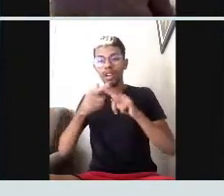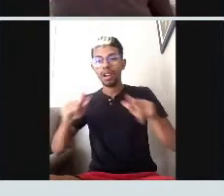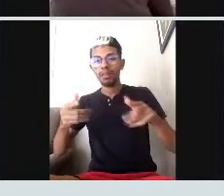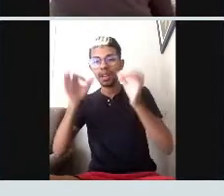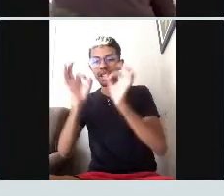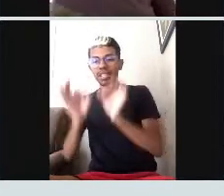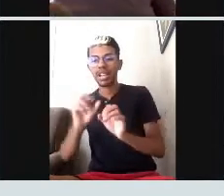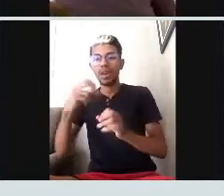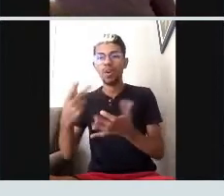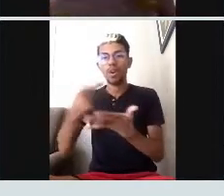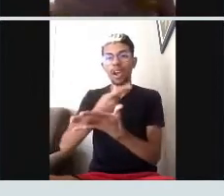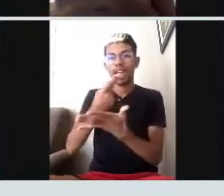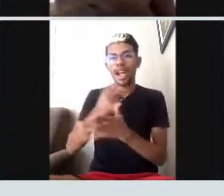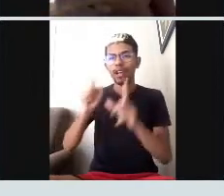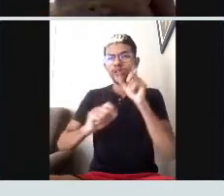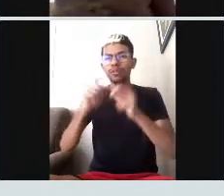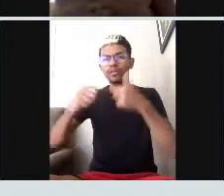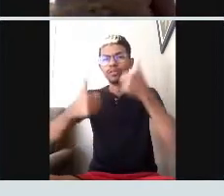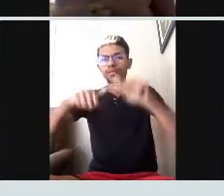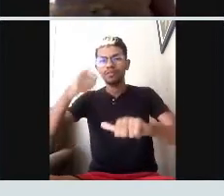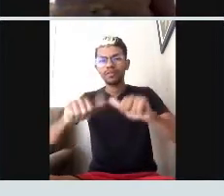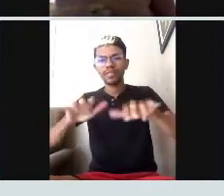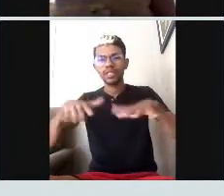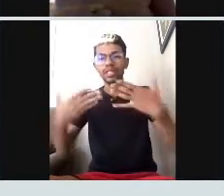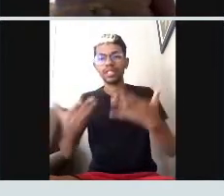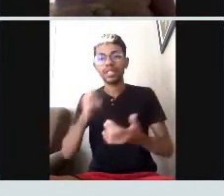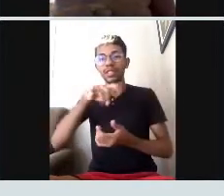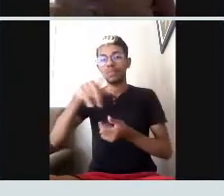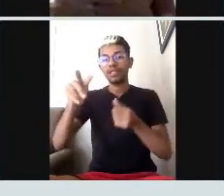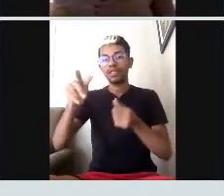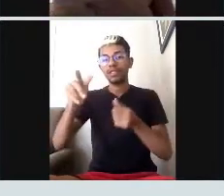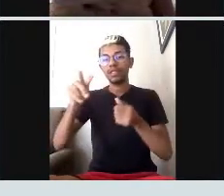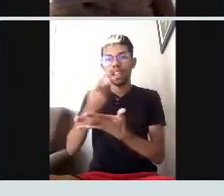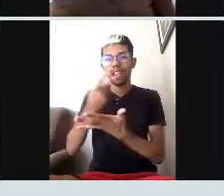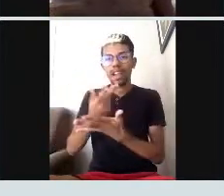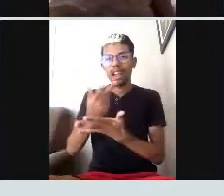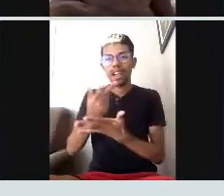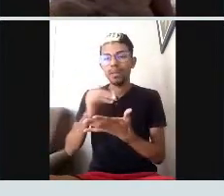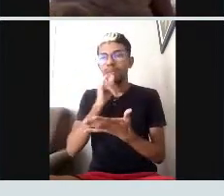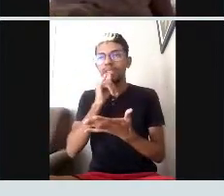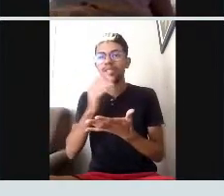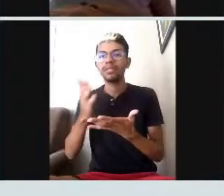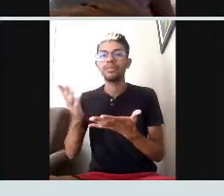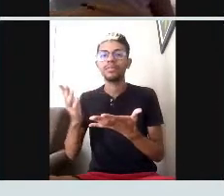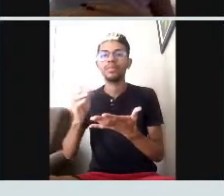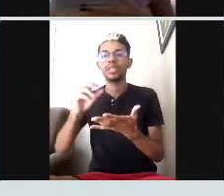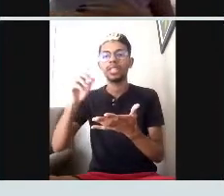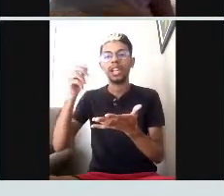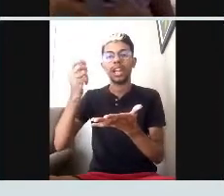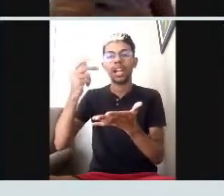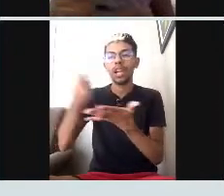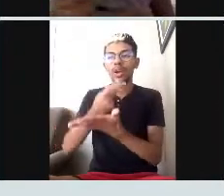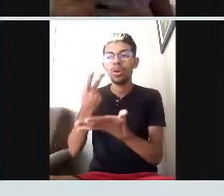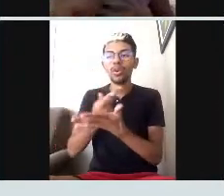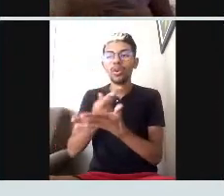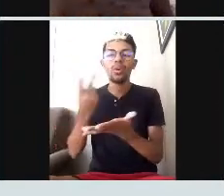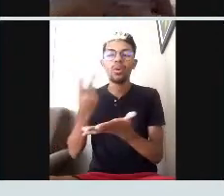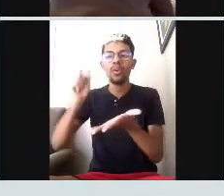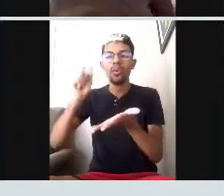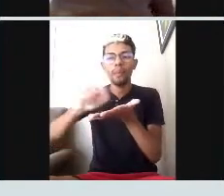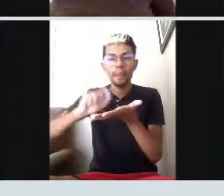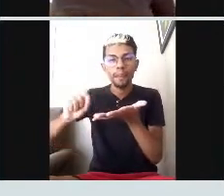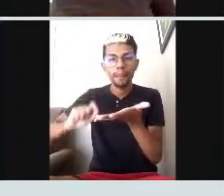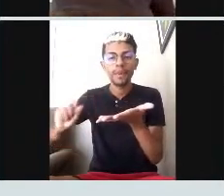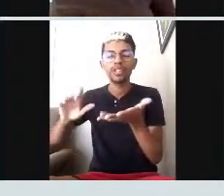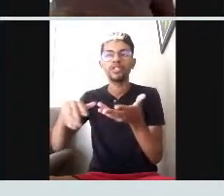vai avaliar, né? Então, se vocês erraram a acentuação, se errou a ortografia, se